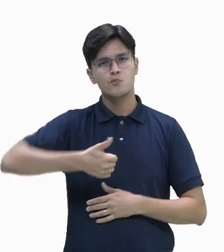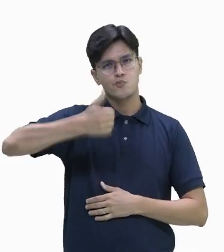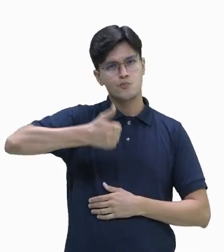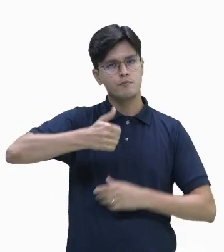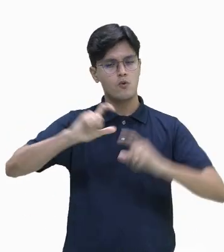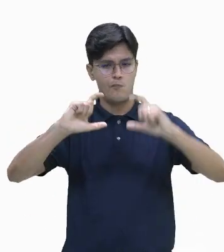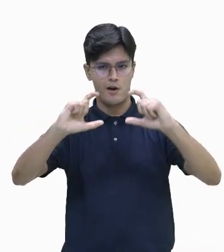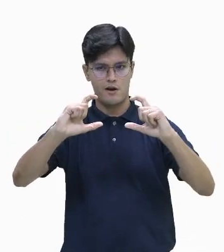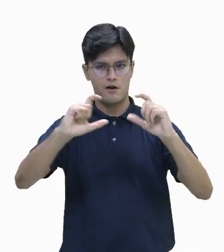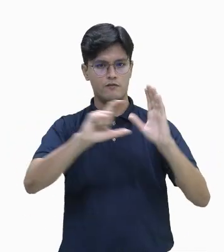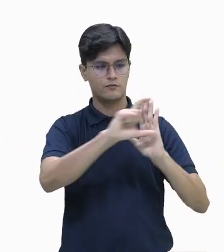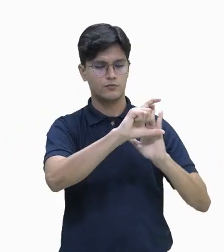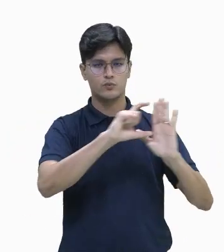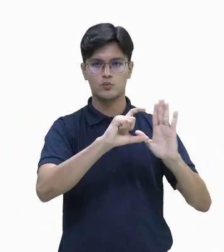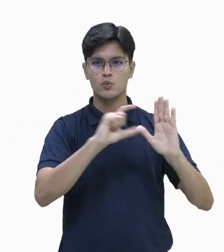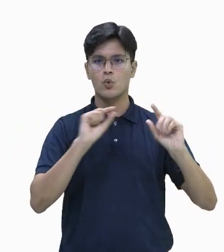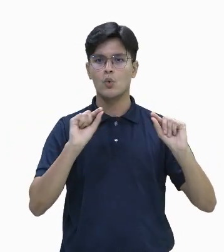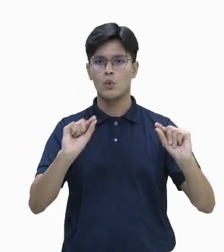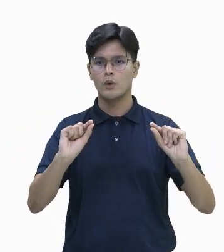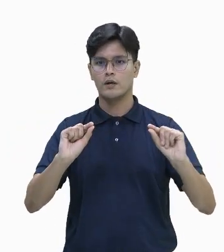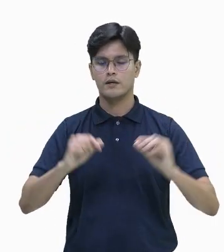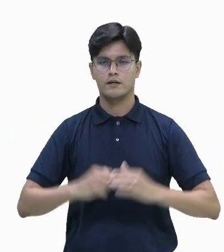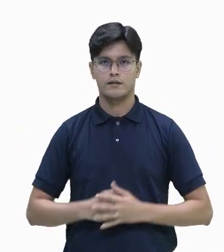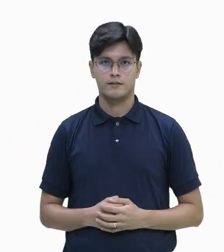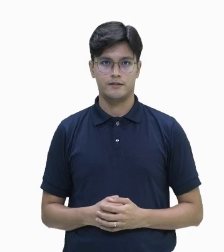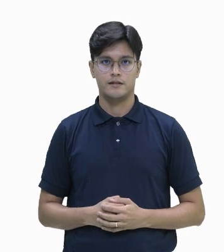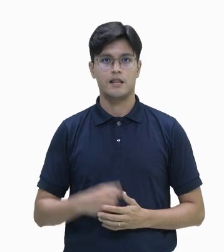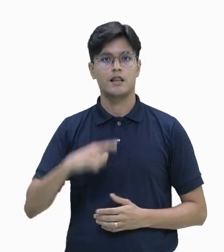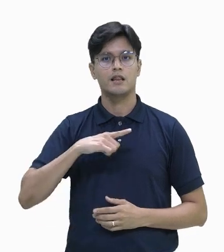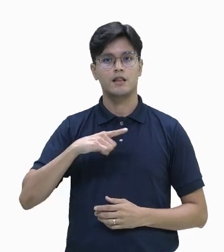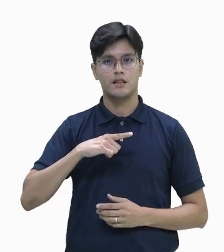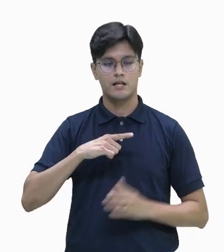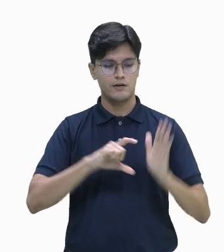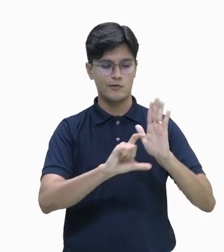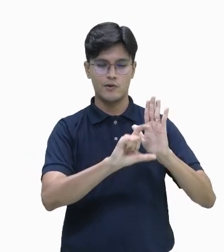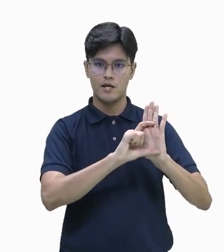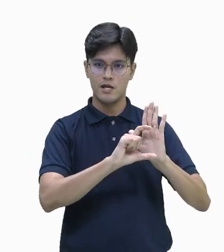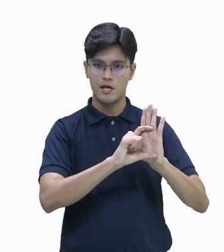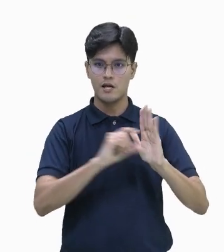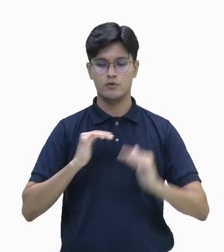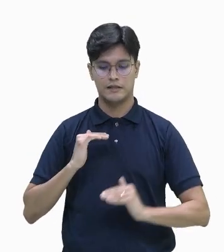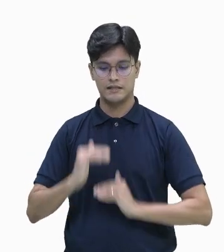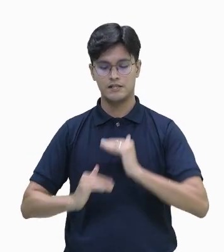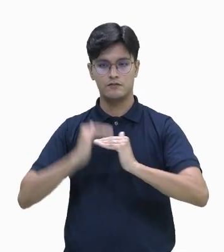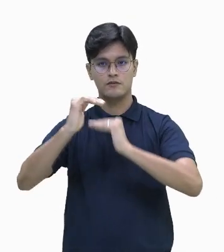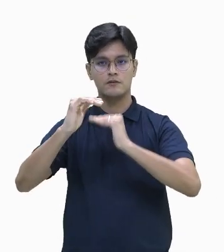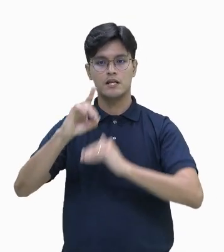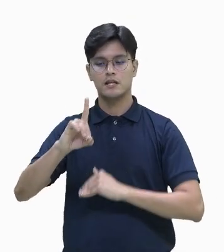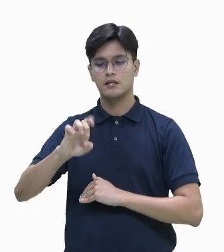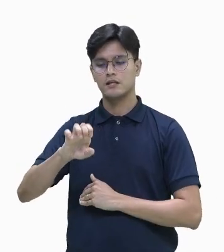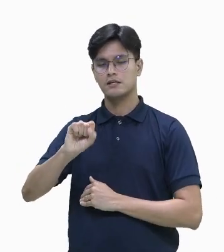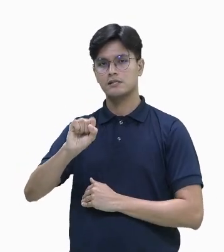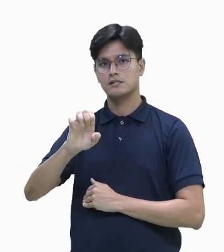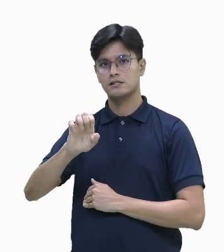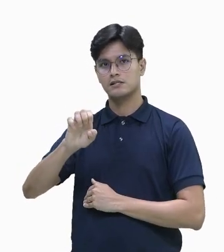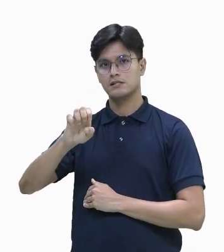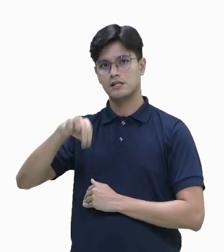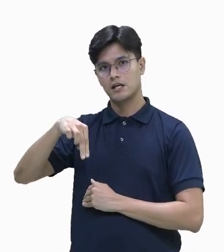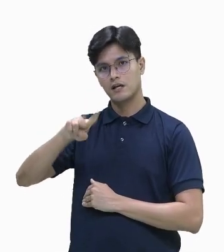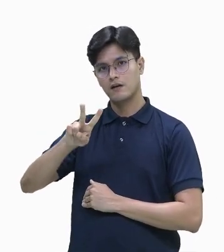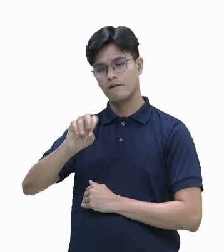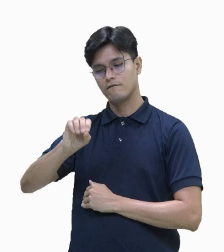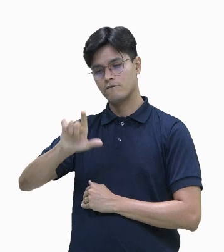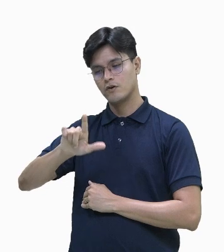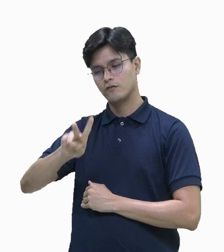No desenvolvimento, que é justamente onde você faz a sua argumentação, seriam, então, aí o segundo e o